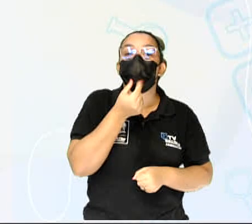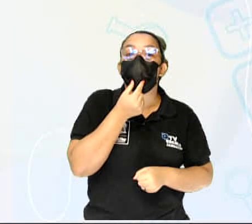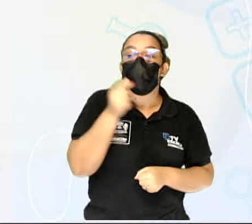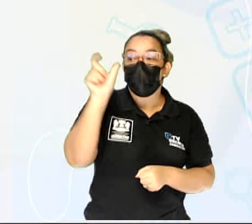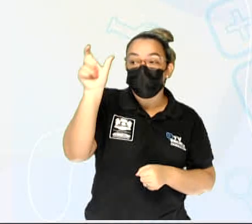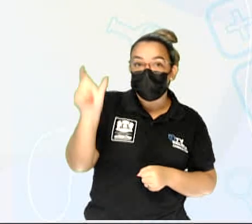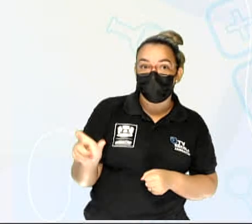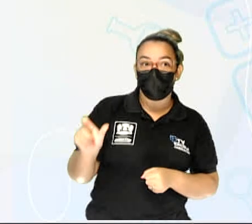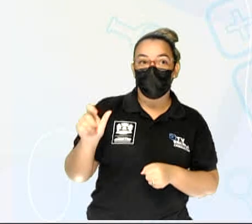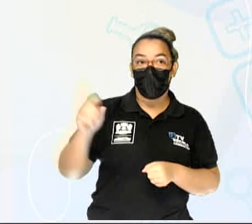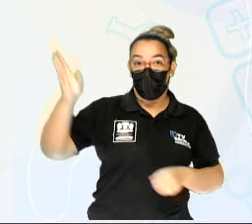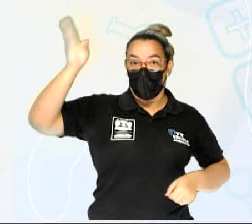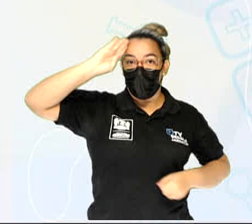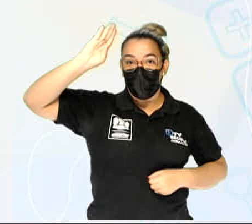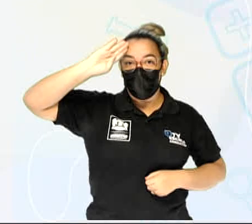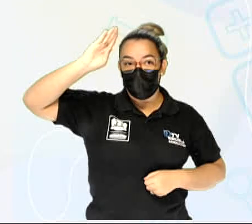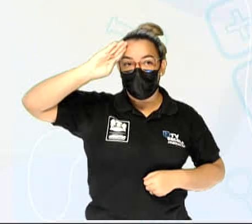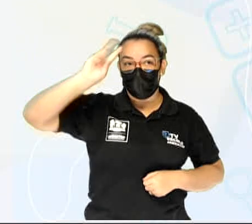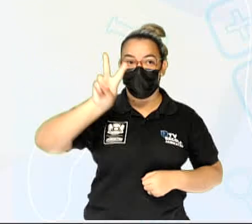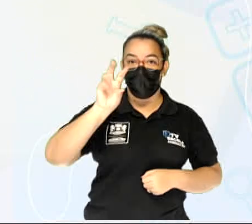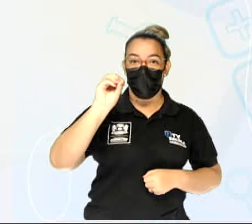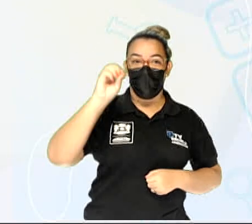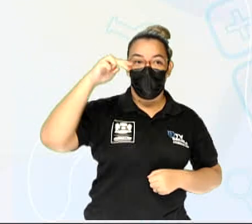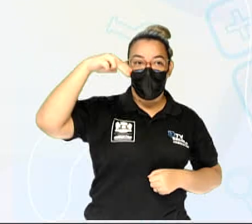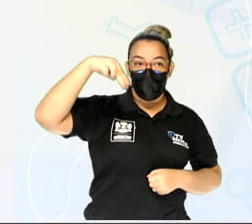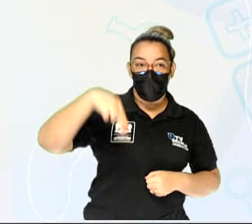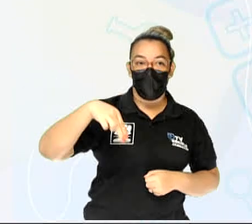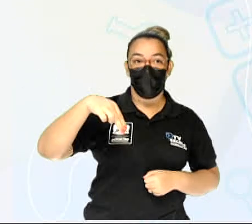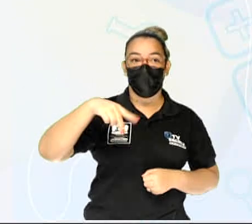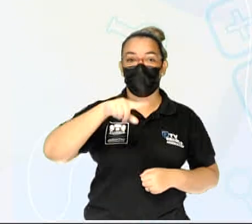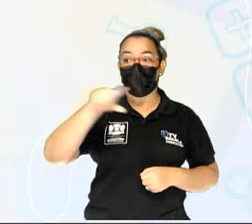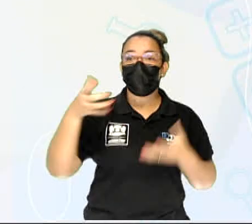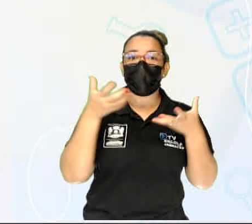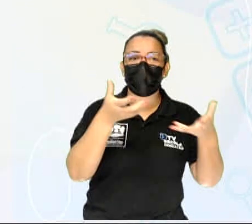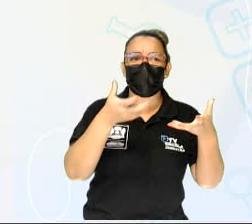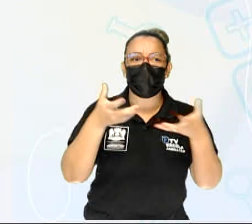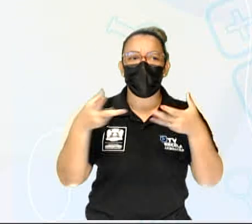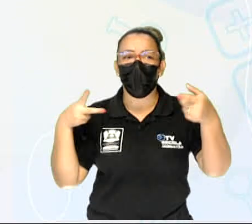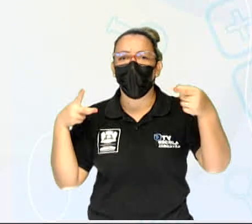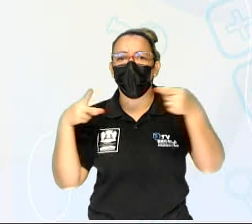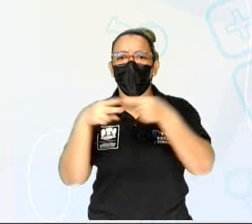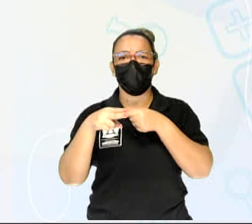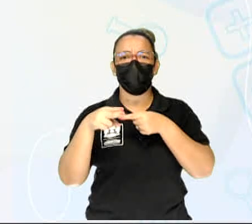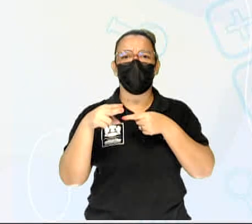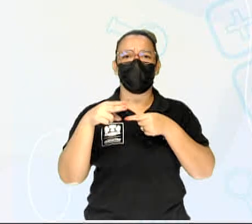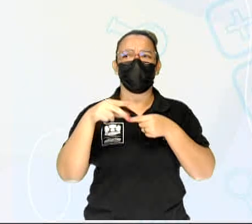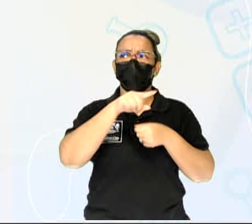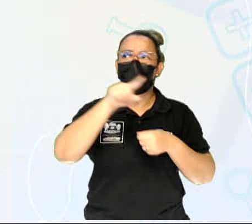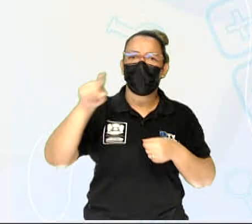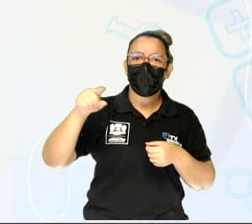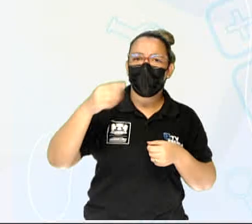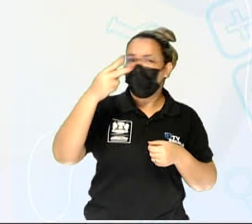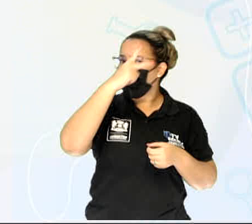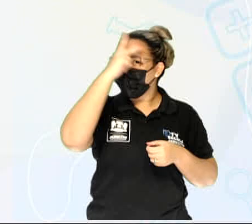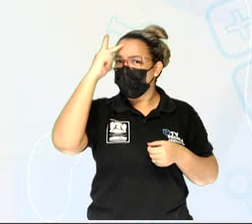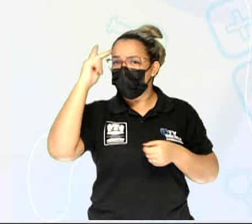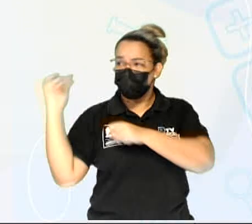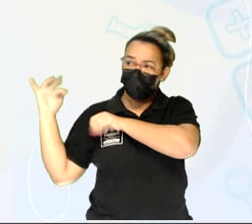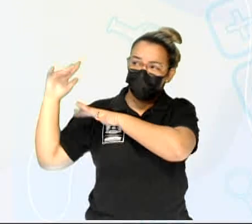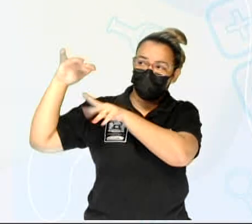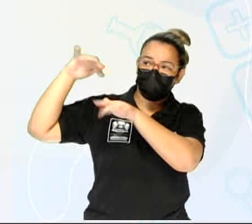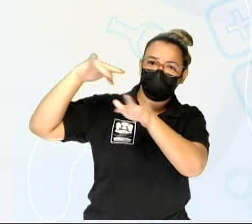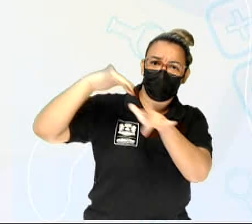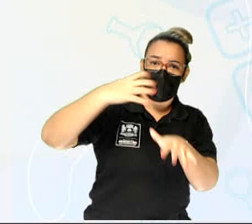ele pretendia ocupar os Montes Guararapes para cortar o acesso dos rebeldes ao valioso apoio que vinha da Bahia no porto do Cabo Santo